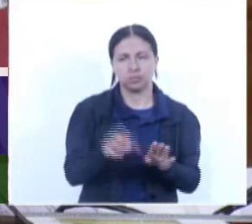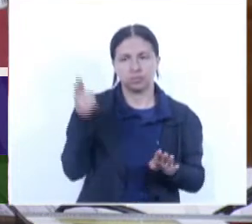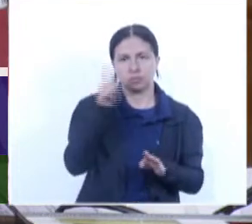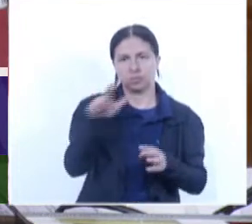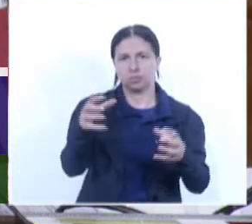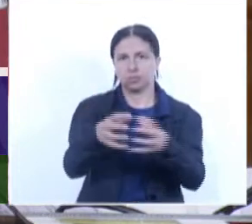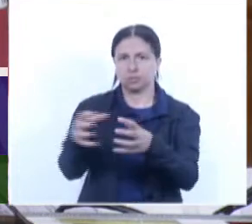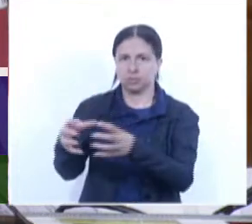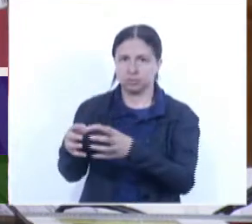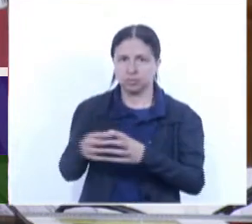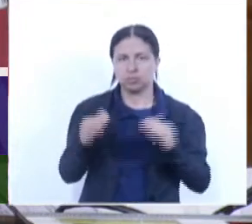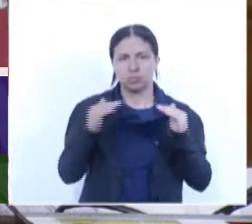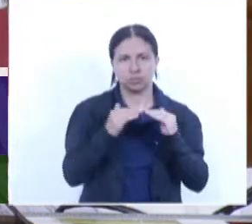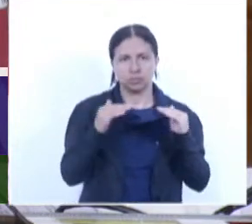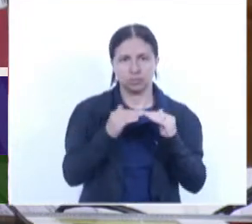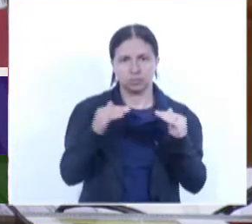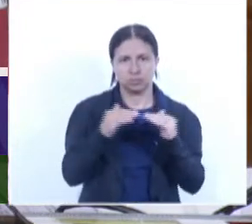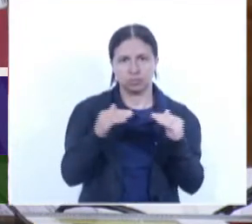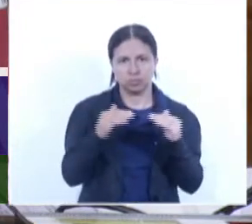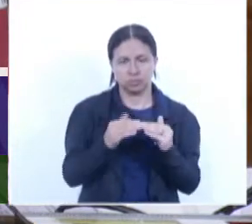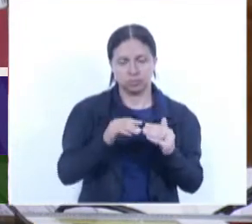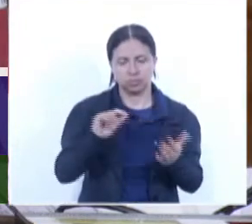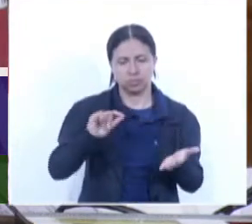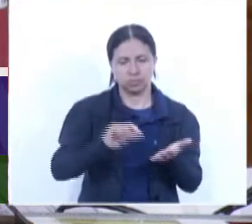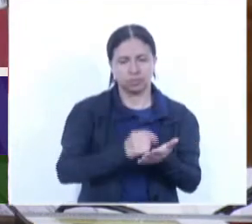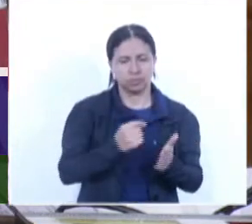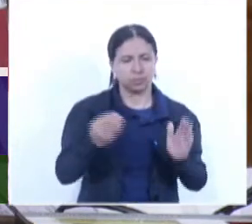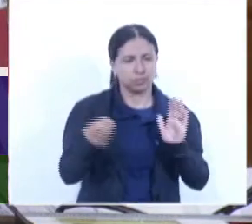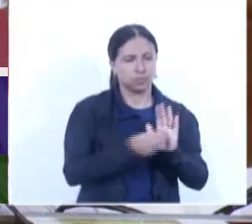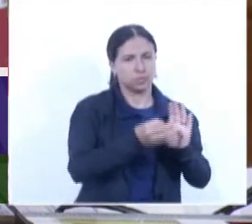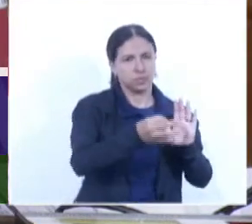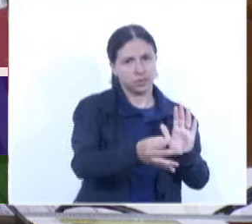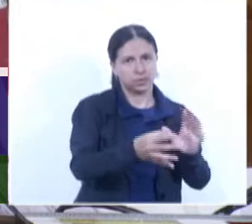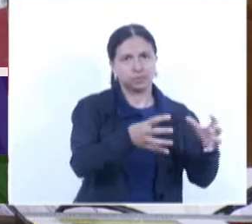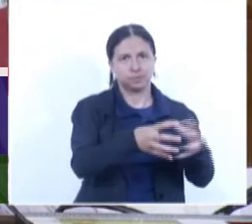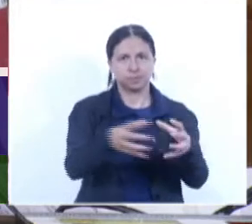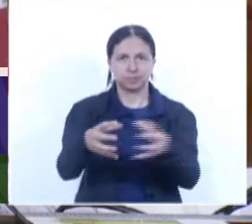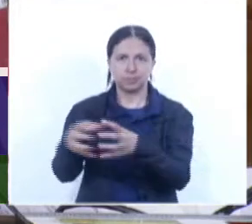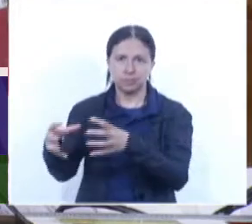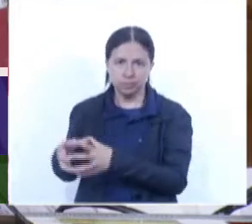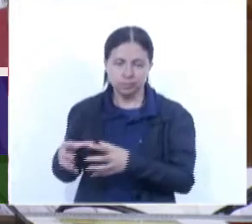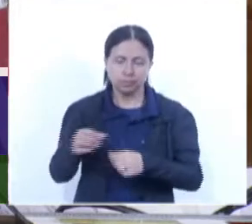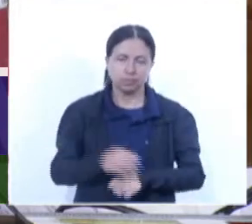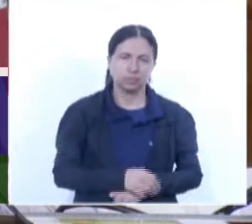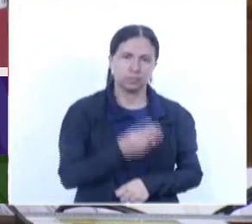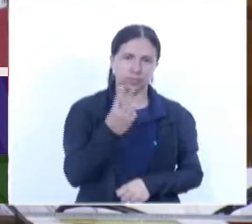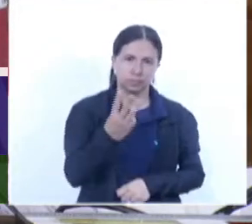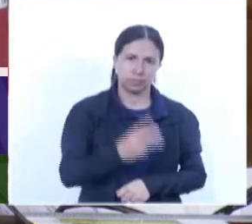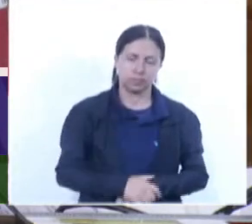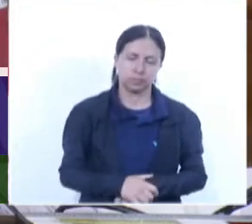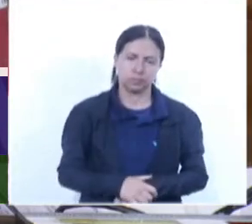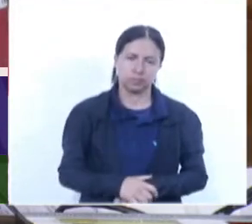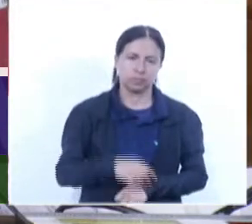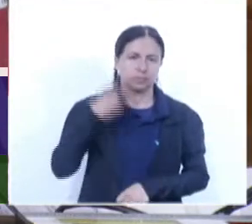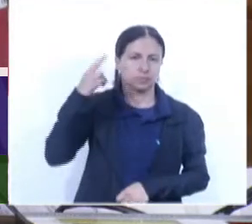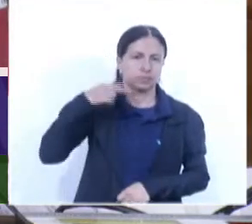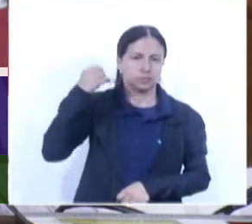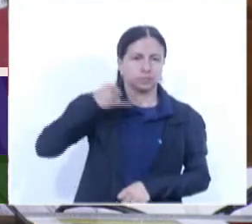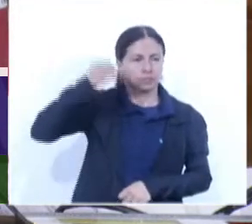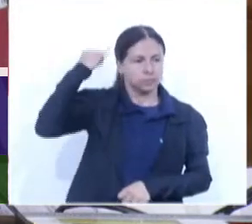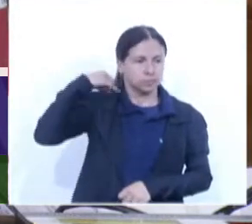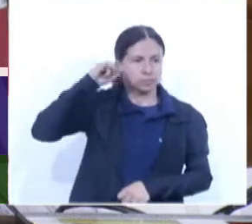foram assinados pareceres das três comissões pelo Vereador Jair Ferraz vereador Gilberto